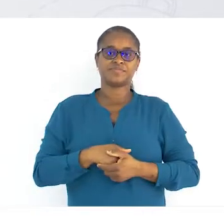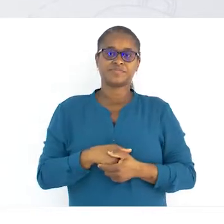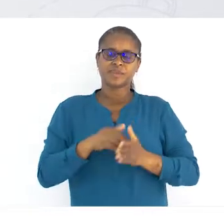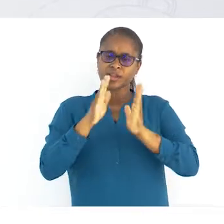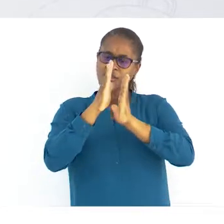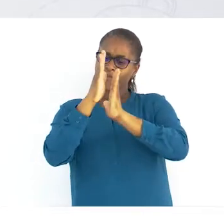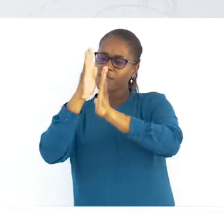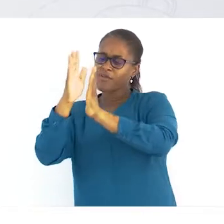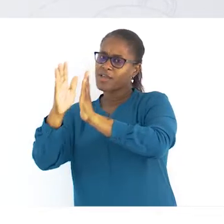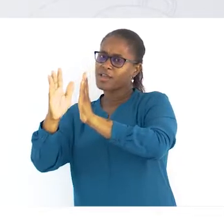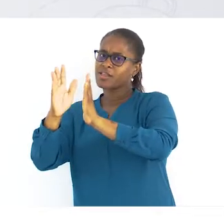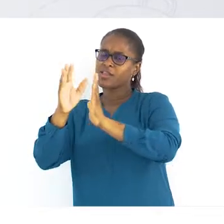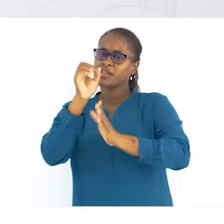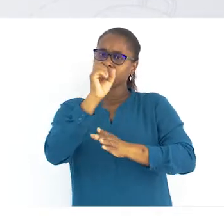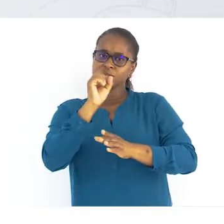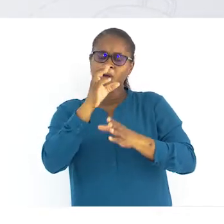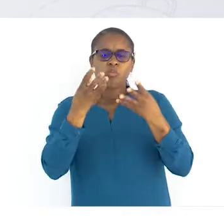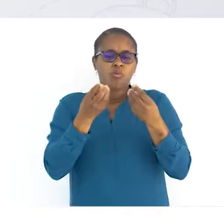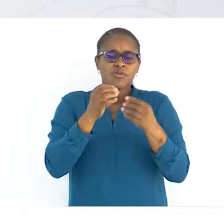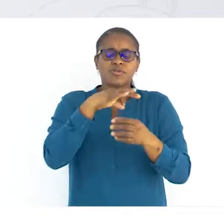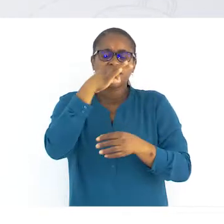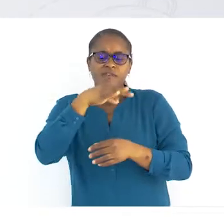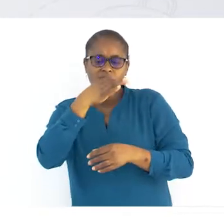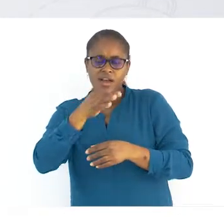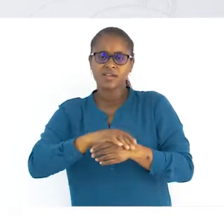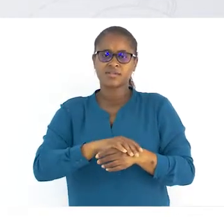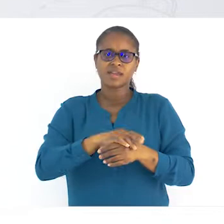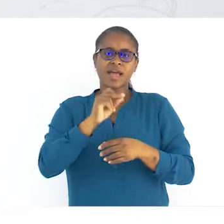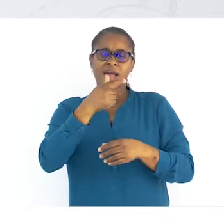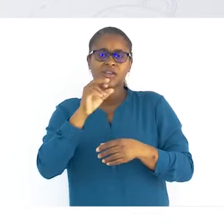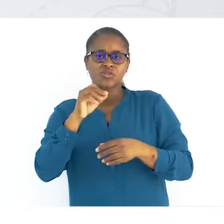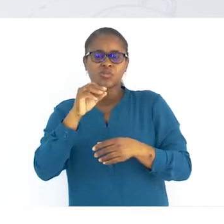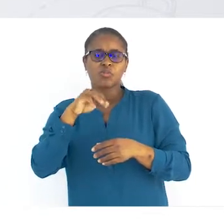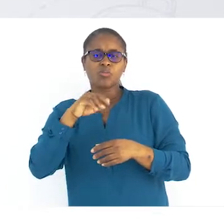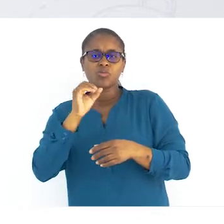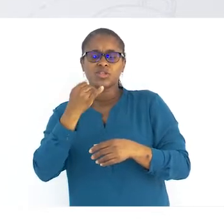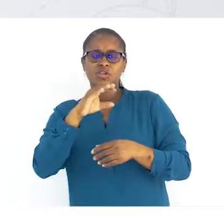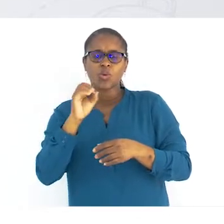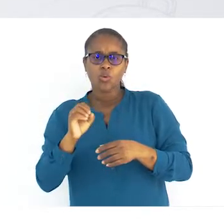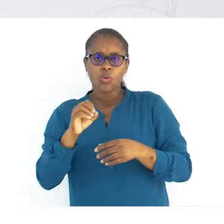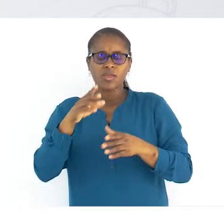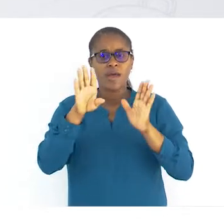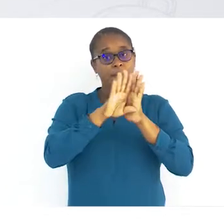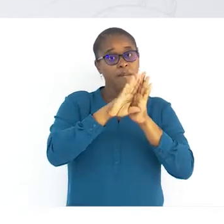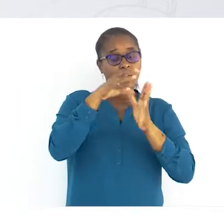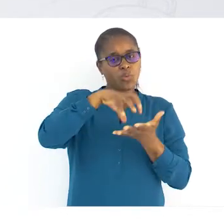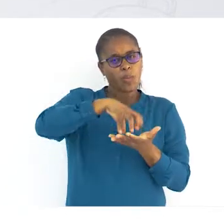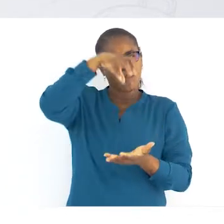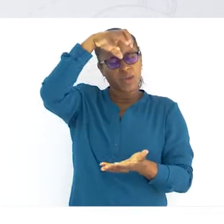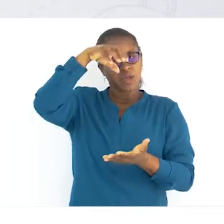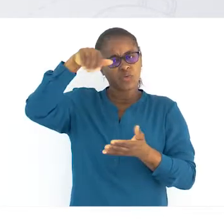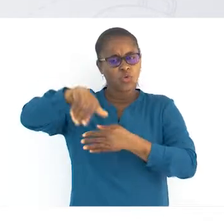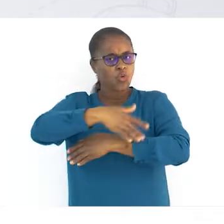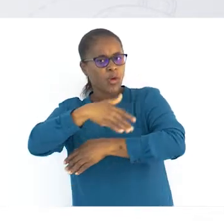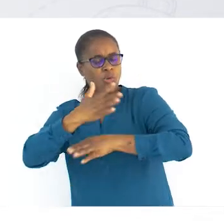um casting, muito se fala. Ato único. À porta de um prédio, na esquina de uma rua